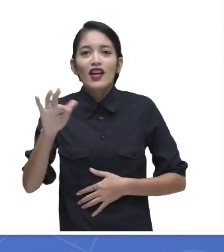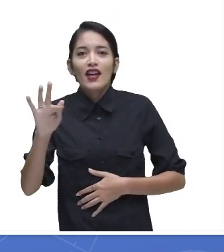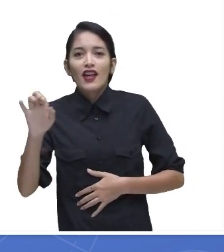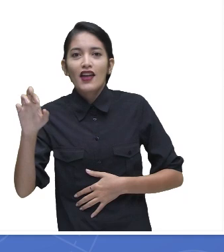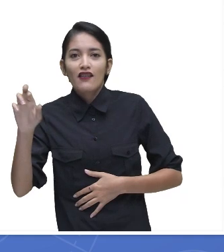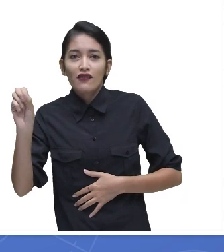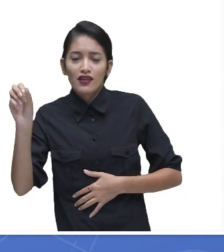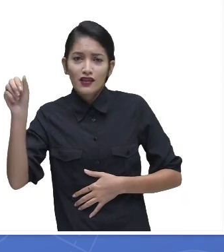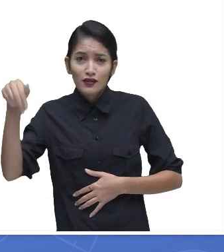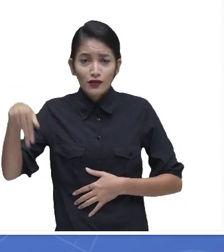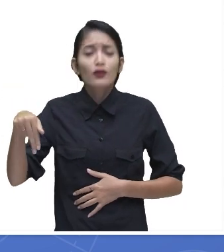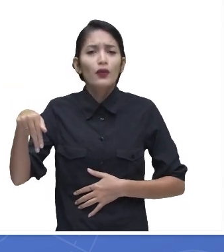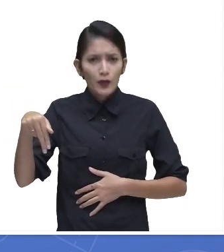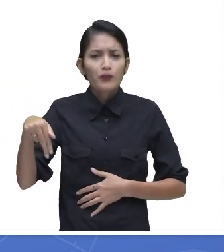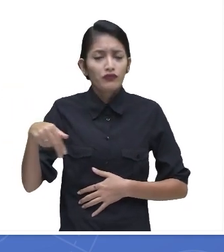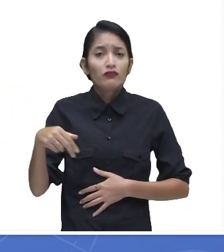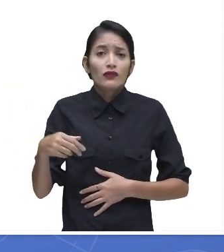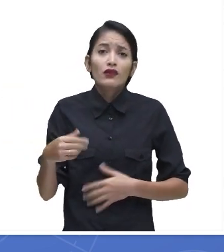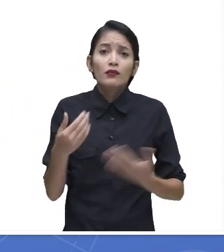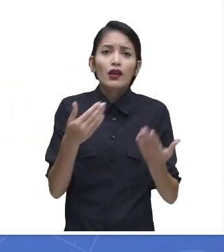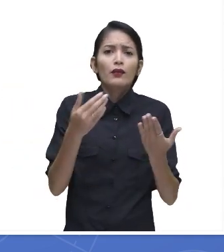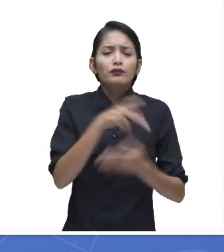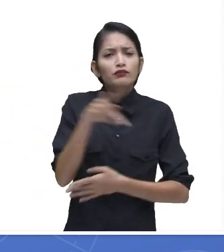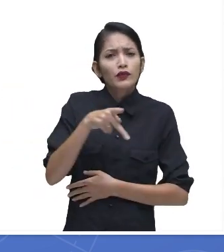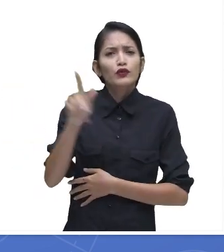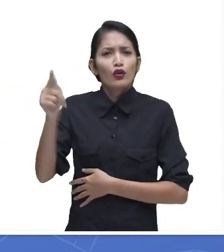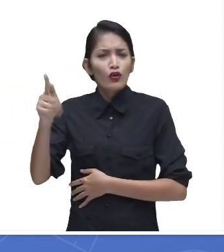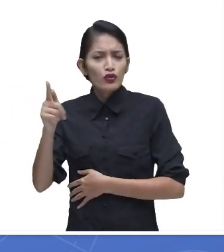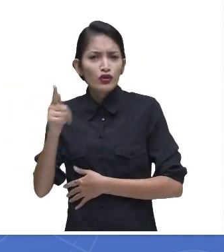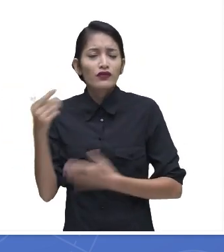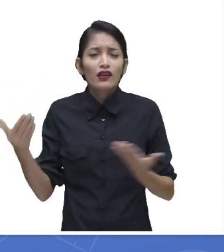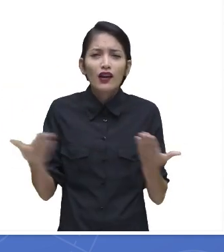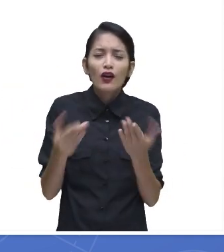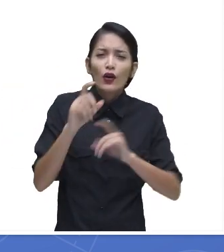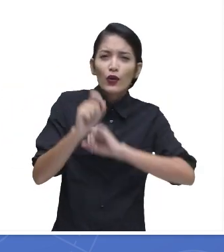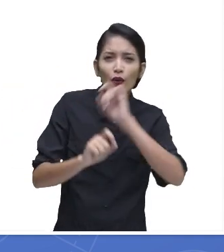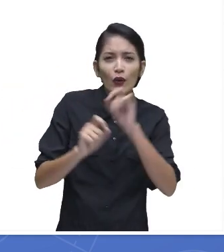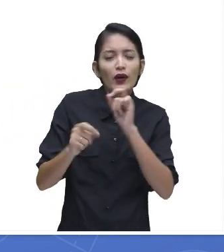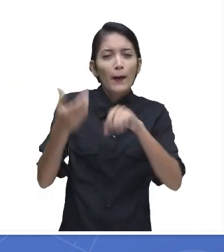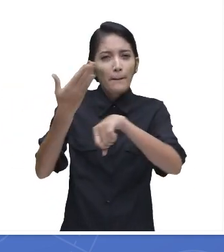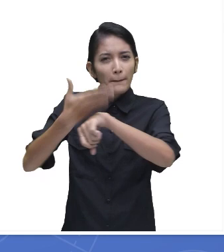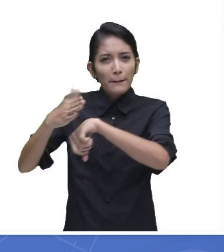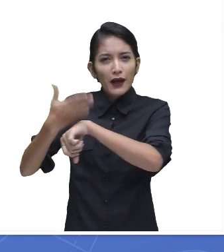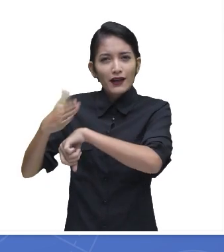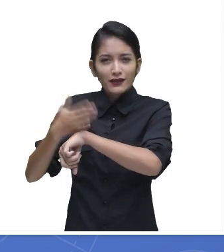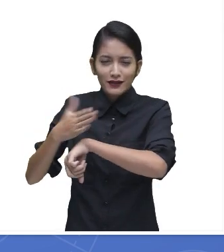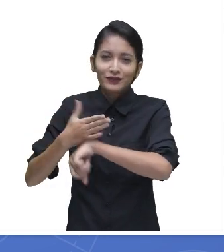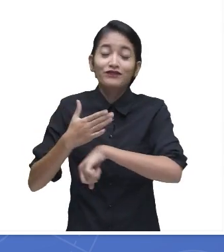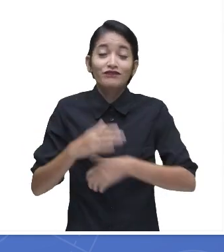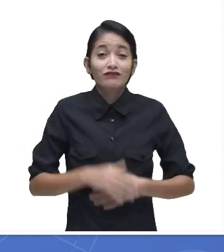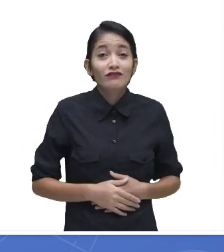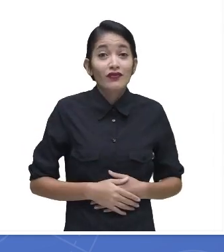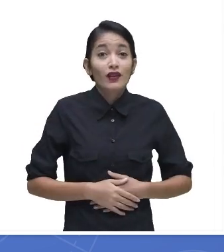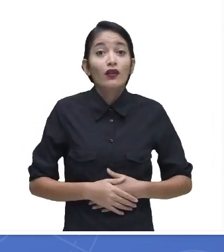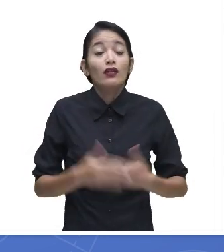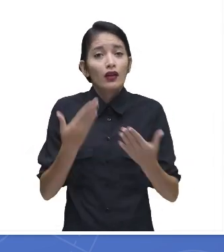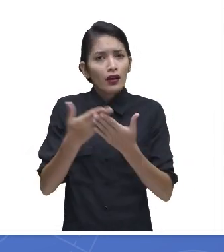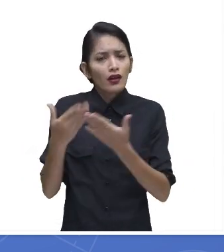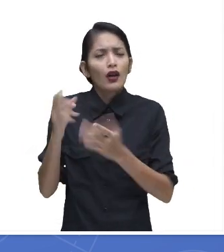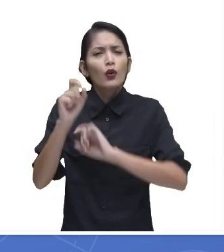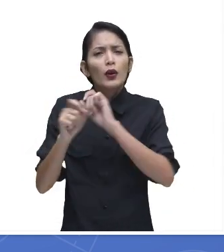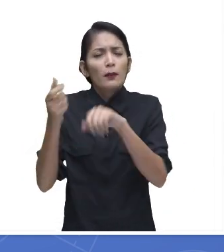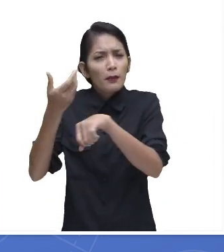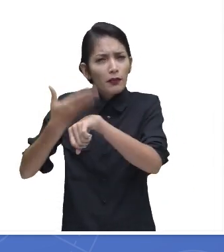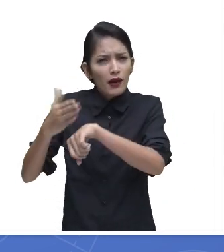aqui do Aula em Casa Amazonas. E agora nós vamos no nosso momento do praticando. Essa aula vai ser toda do